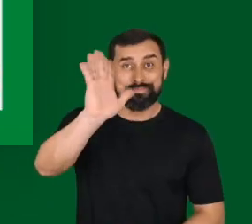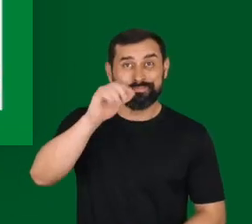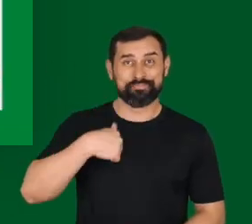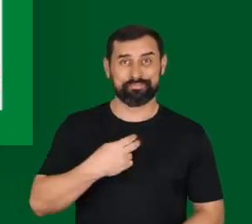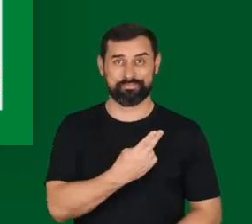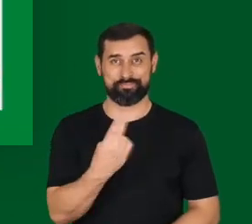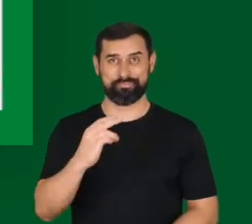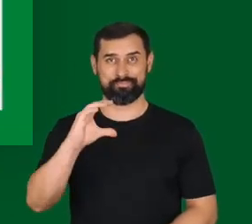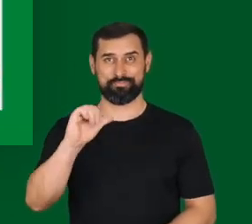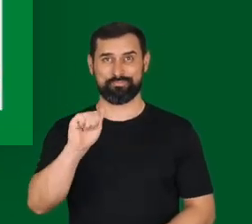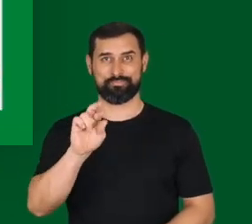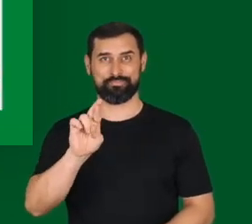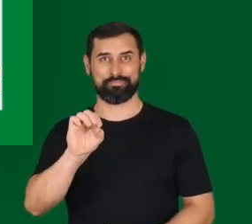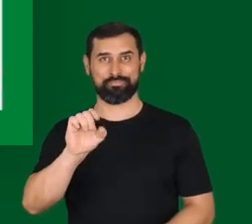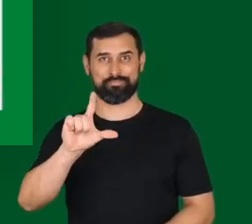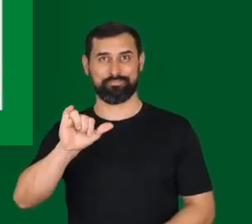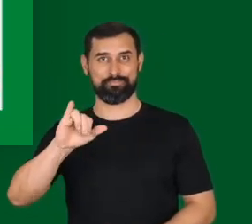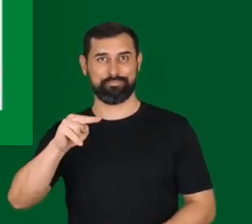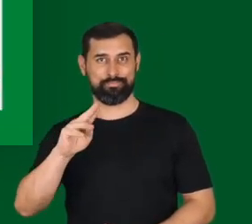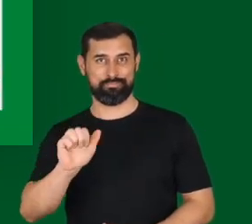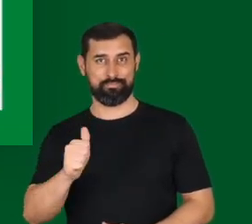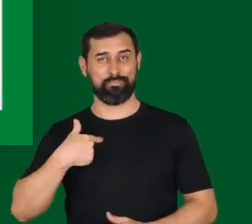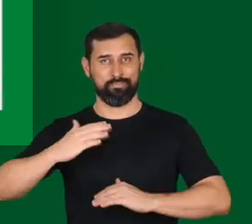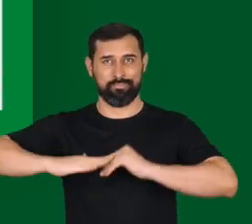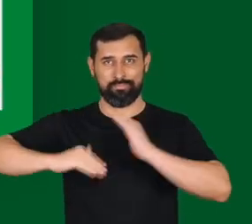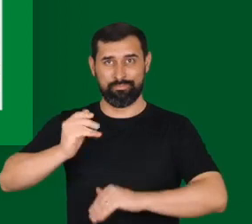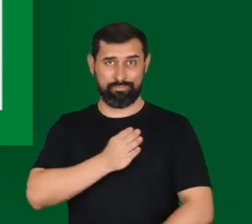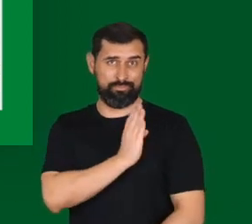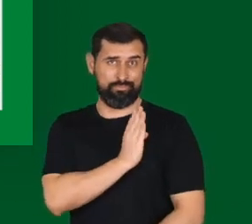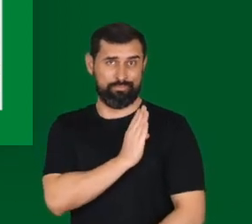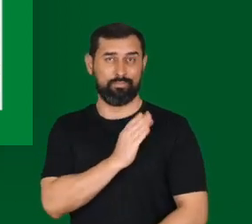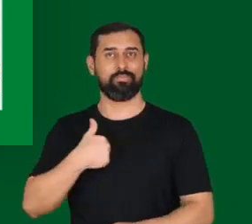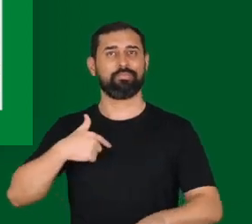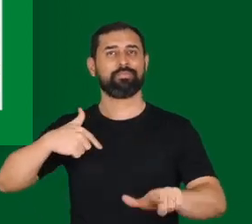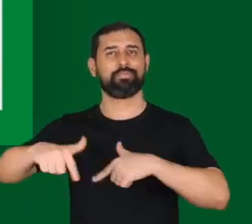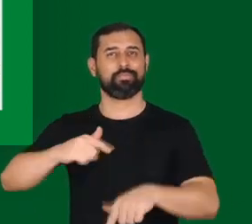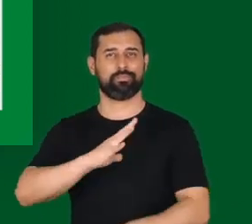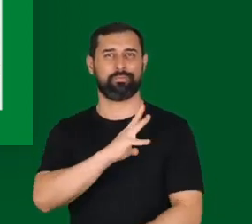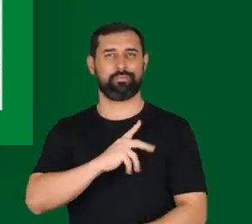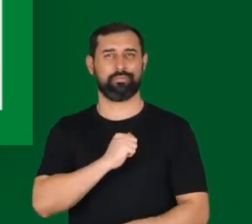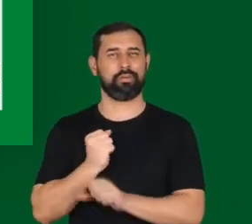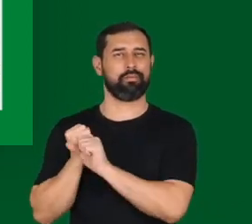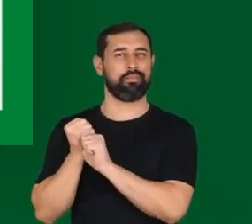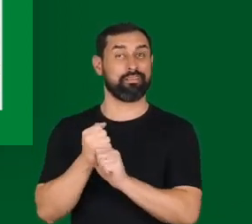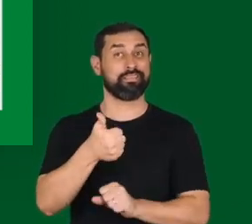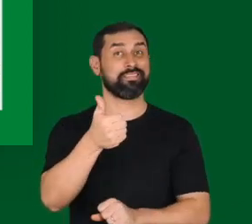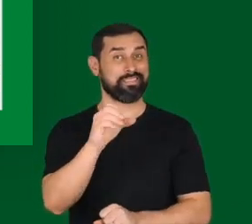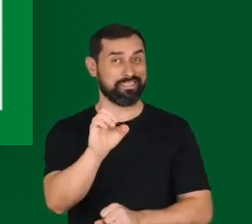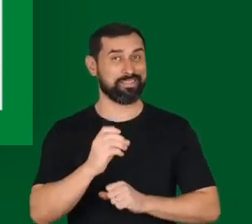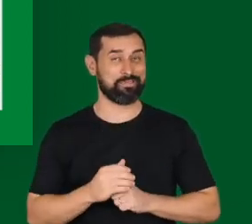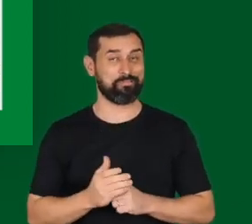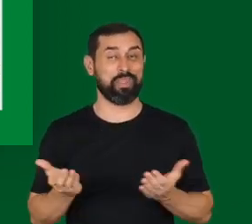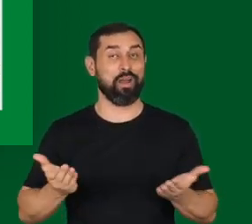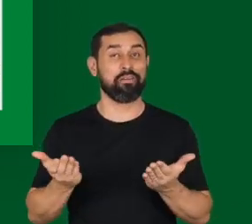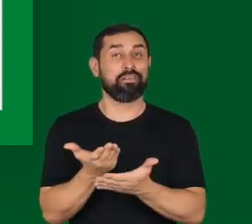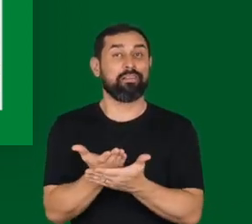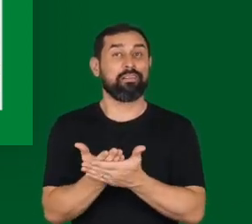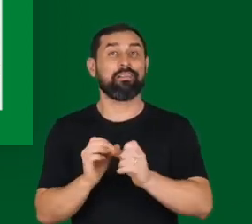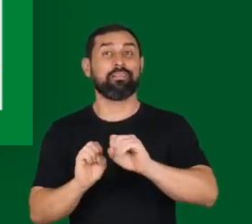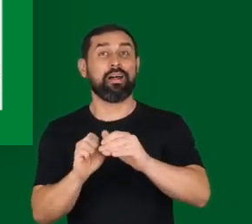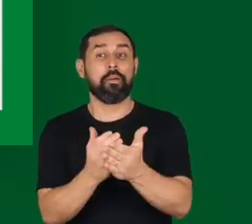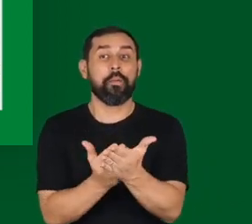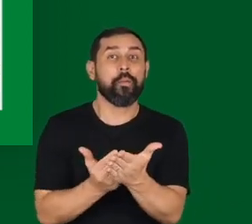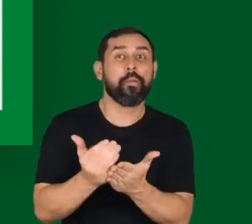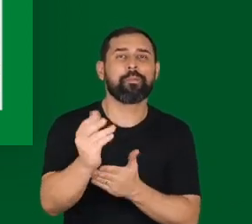Olá, pessoal. Meu nome é Carolina Cunha, eu sou especialista em cardiologia e trabalho no SAMU há mais de 10 anos. Vamos